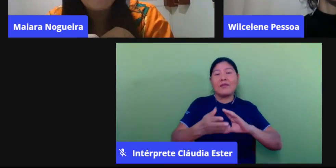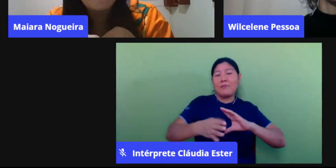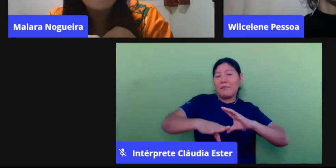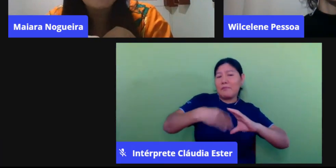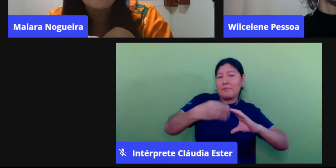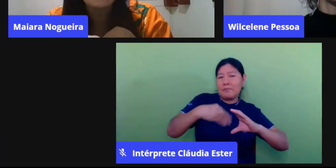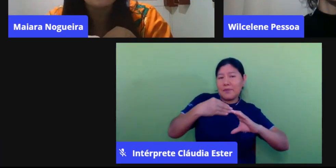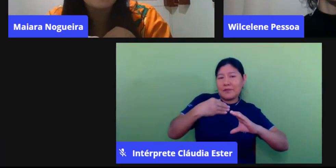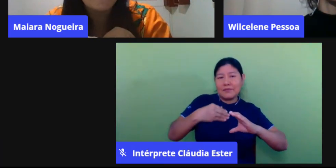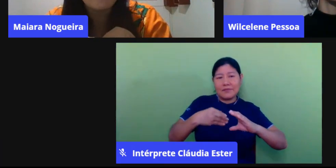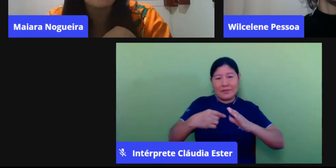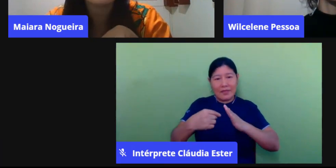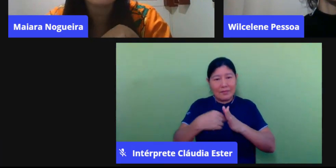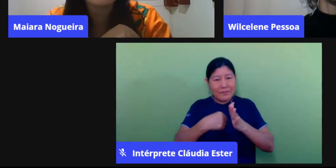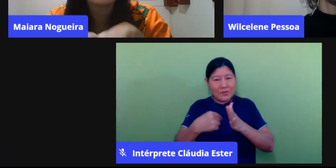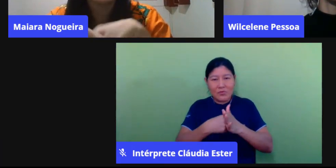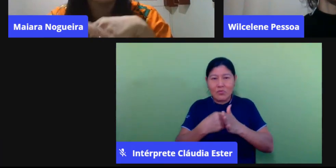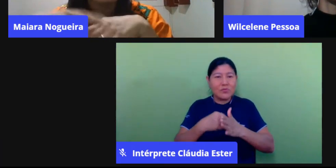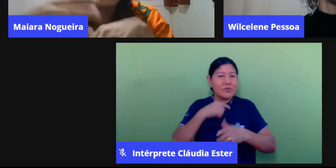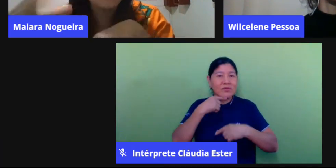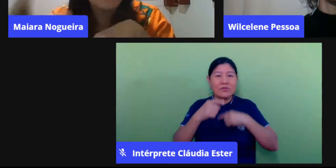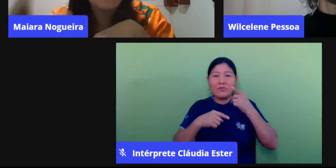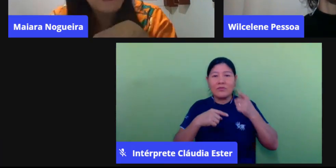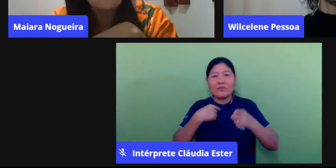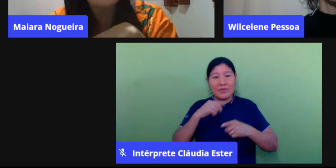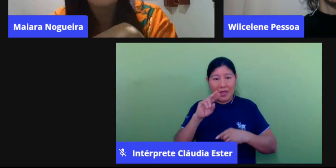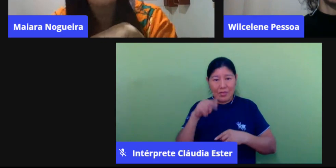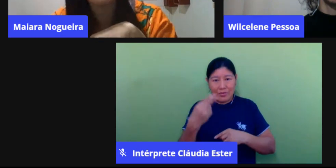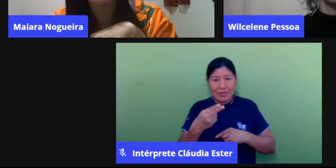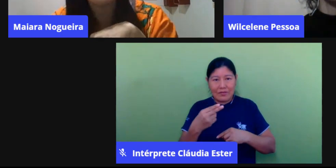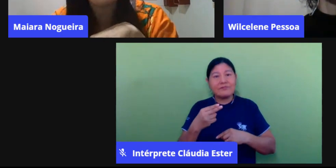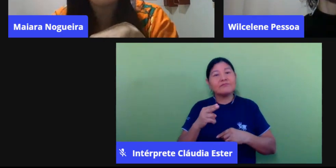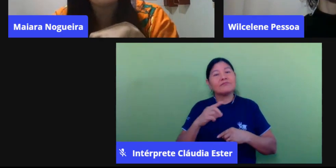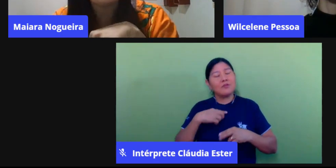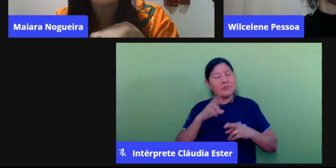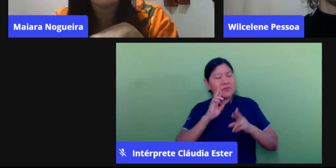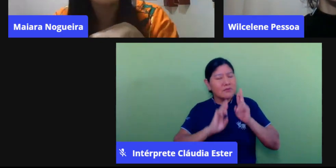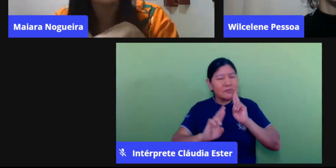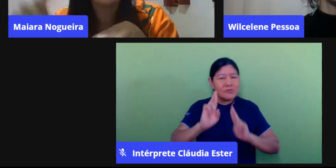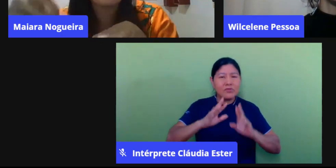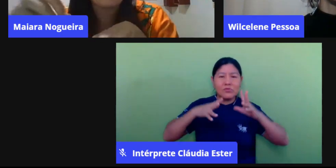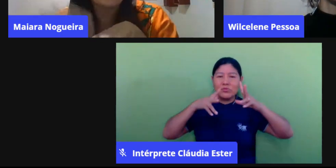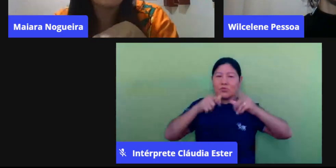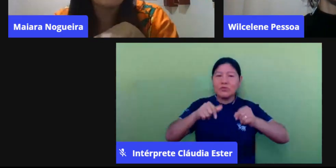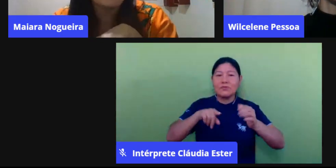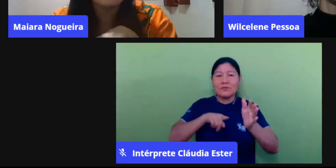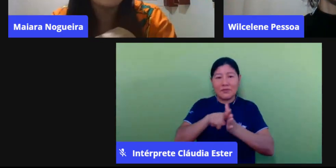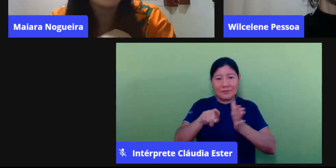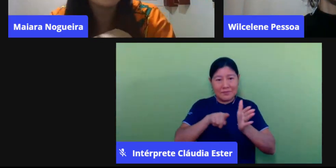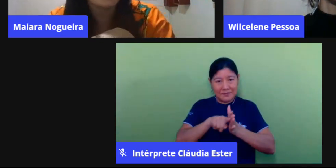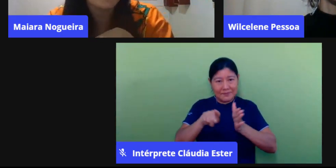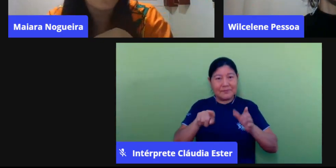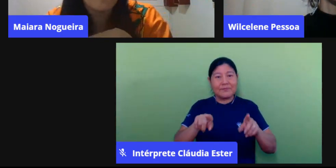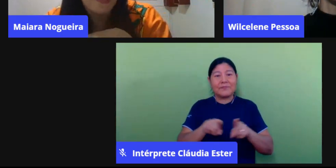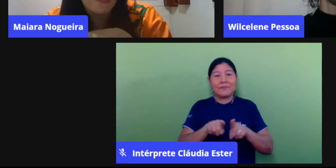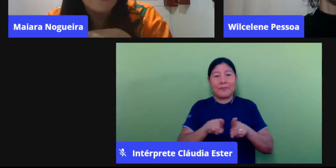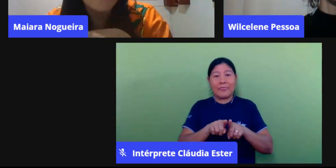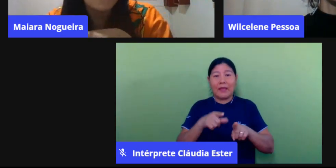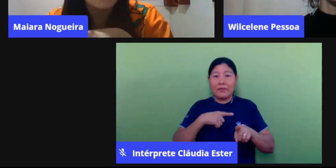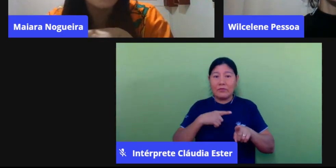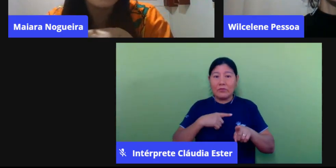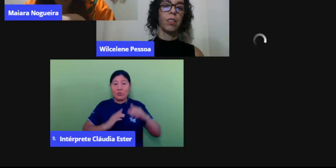conosco e, dentro do possível, estaremos respondendo todas as questões, mas o último slide também tem os